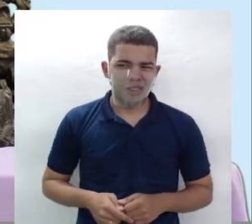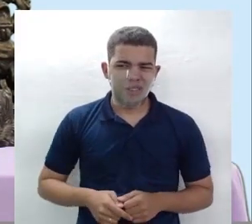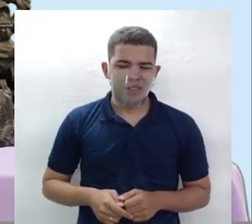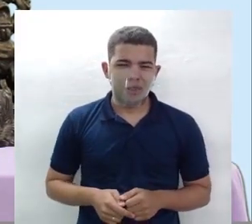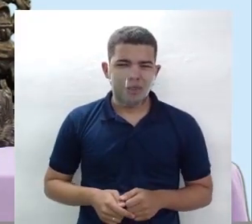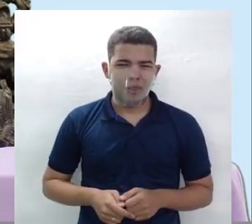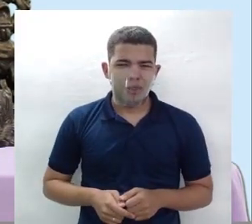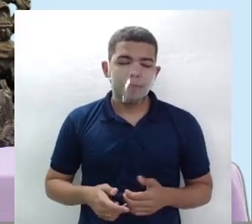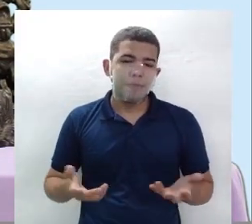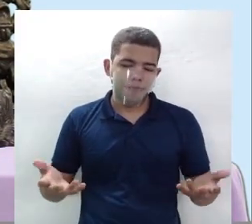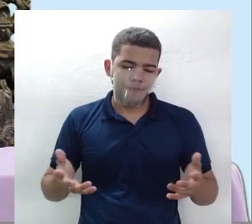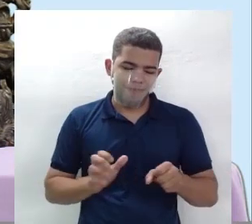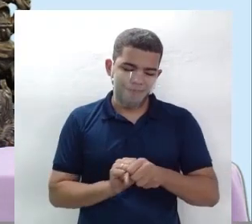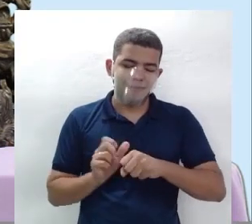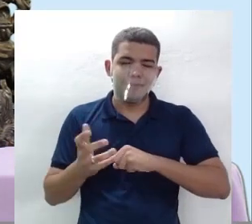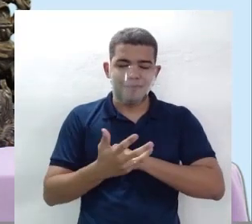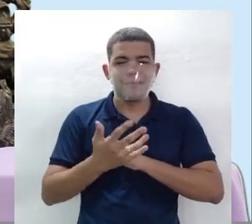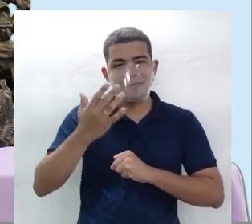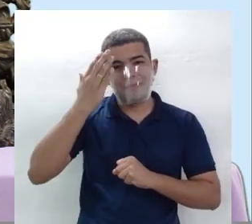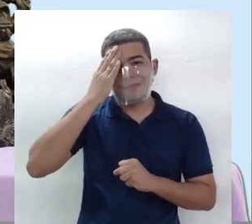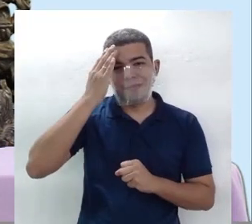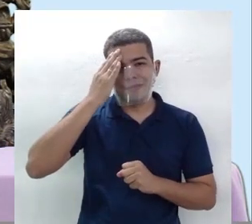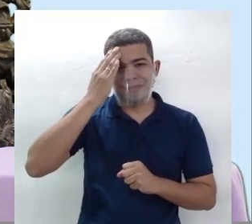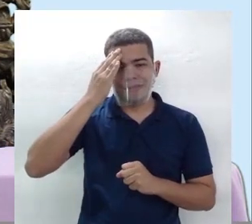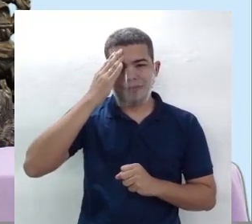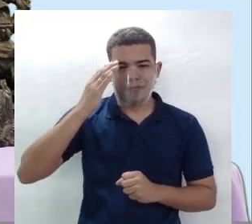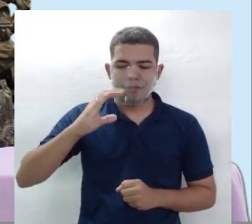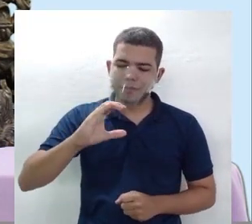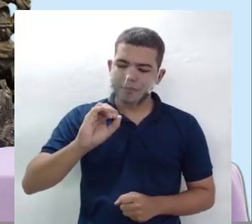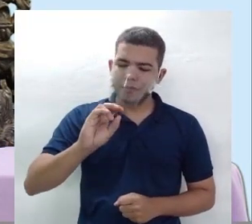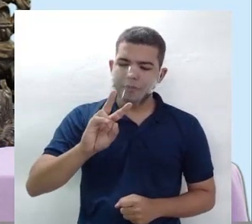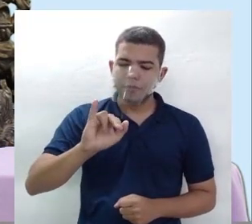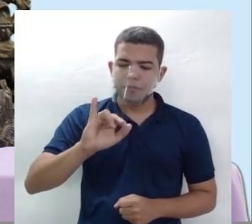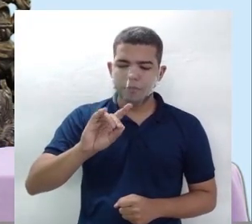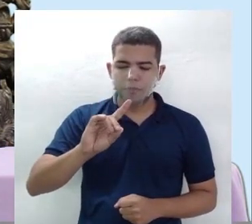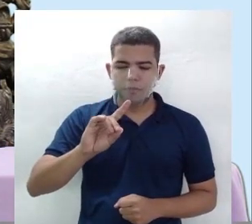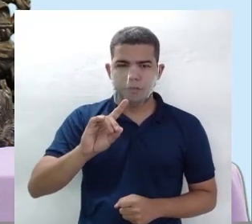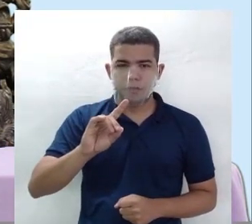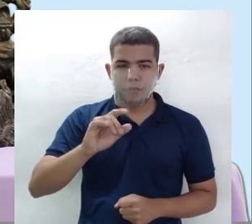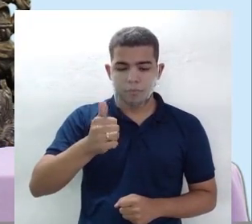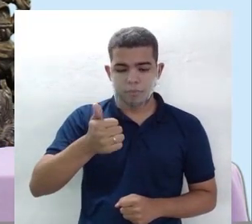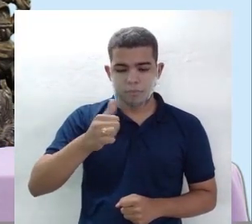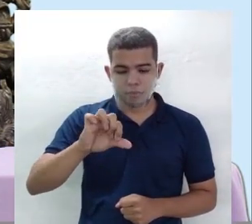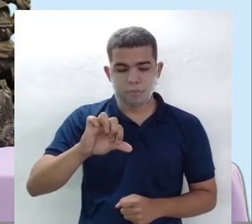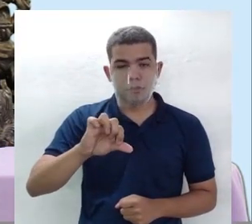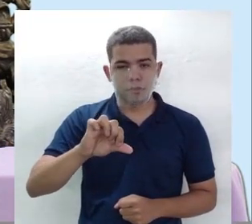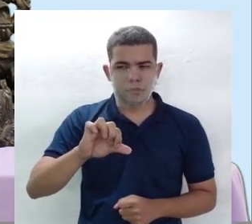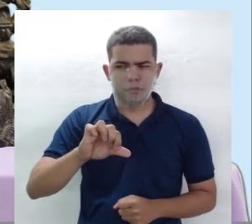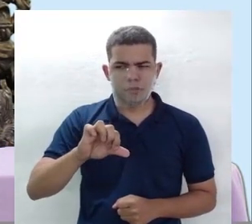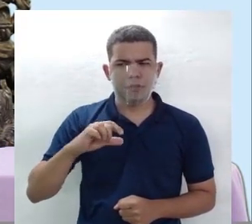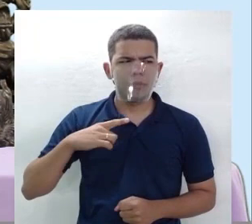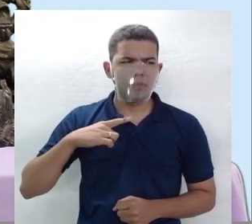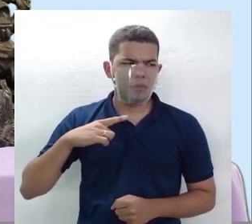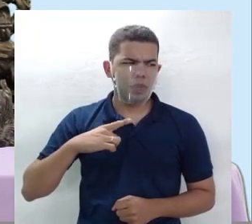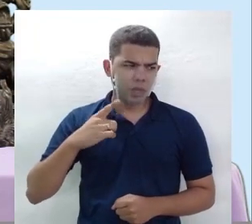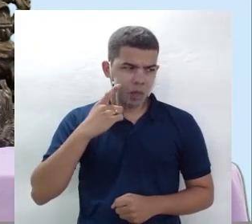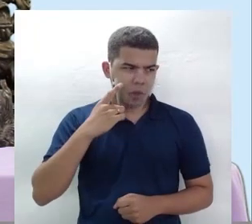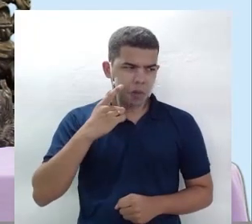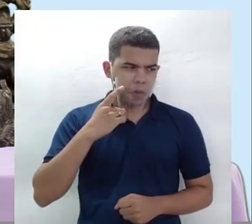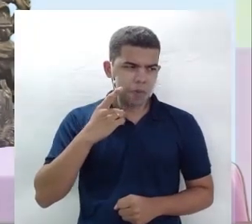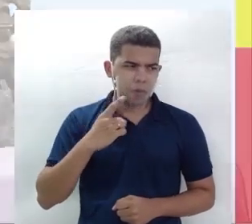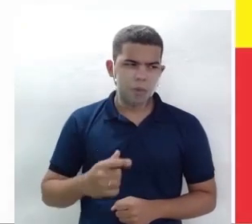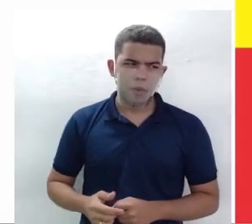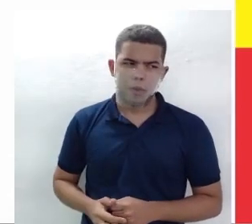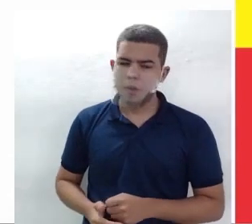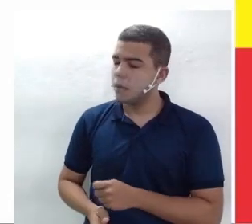no caso do Covid-19. Ou seja, a Covid-19, você vê aqui